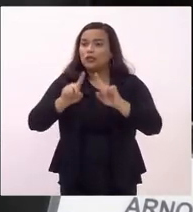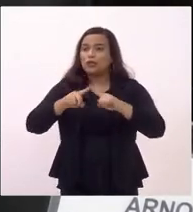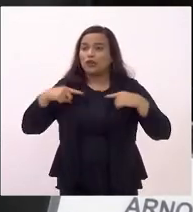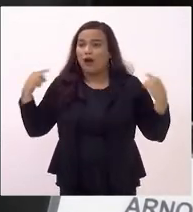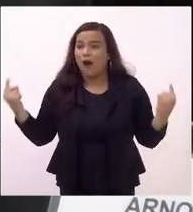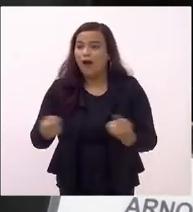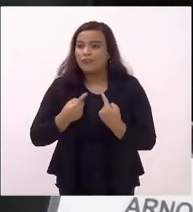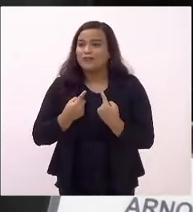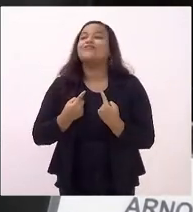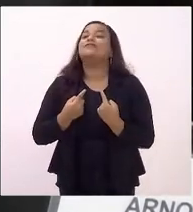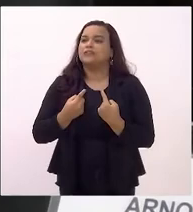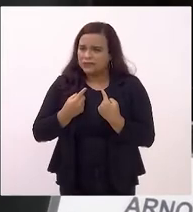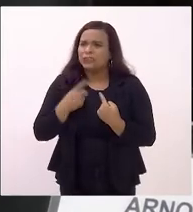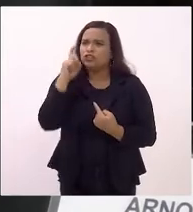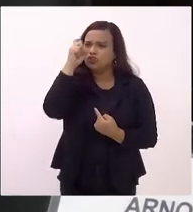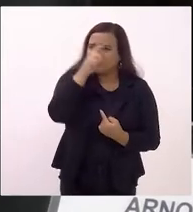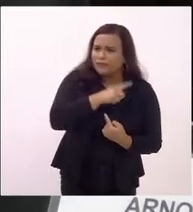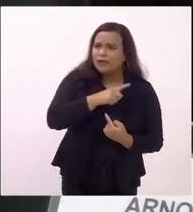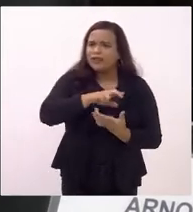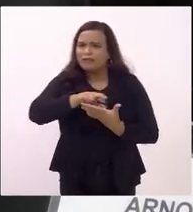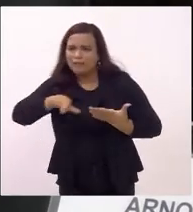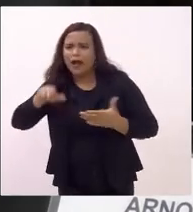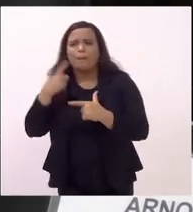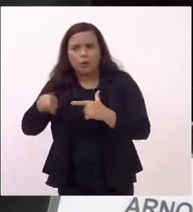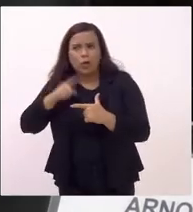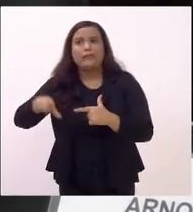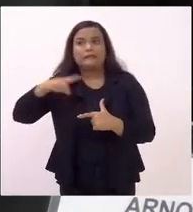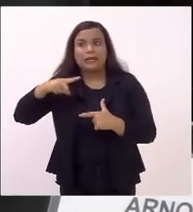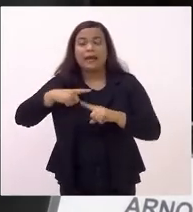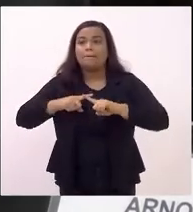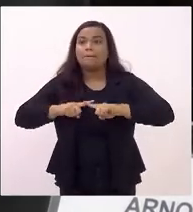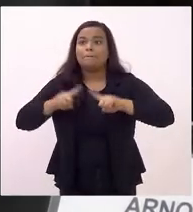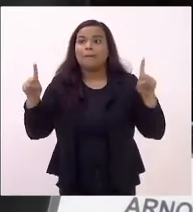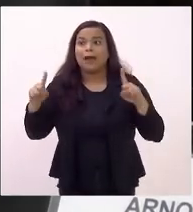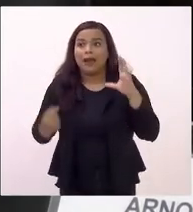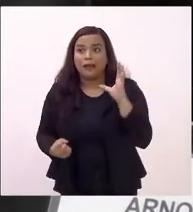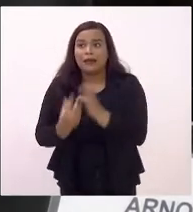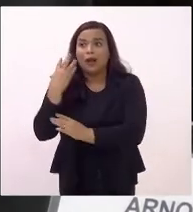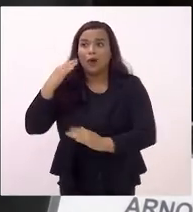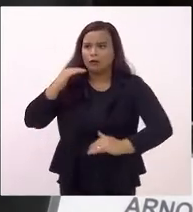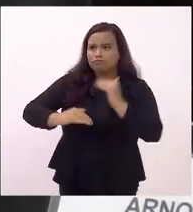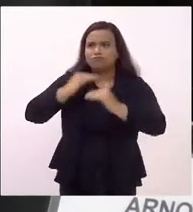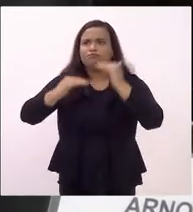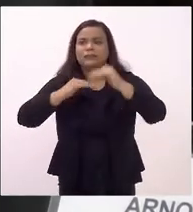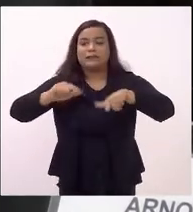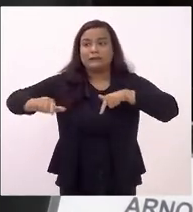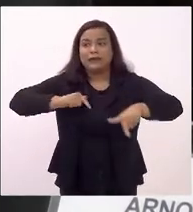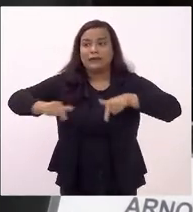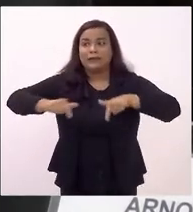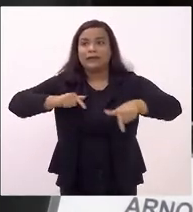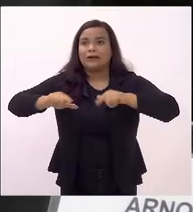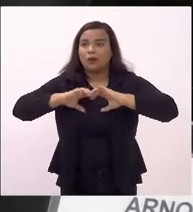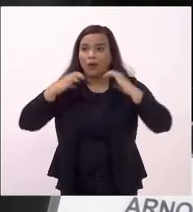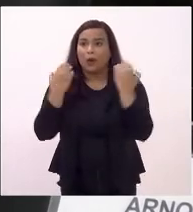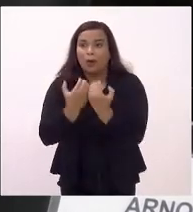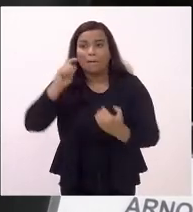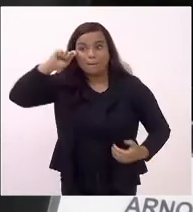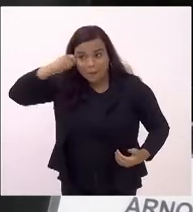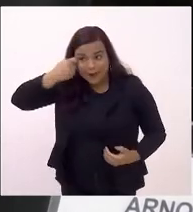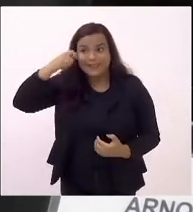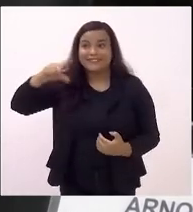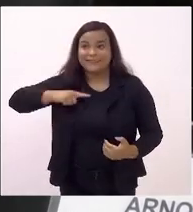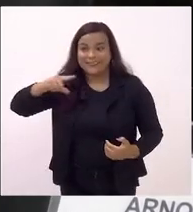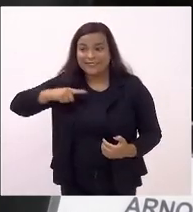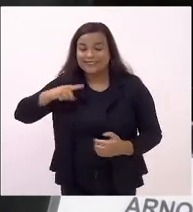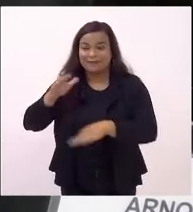as dificuldades e problemas, foi criado, desenvolvido e trabalhado pela comunidade preta. E